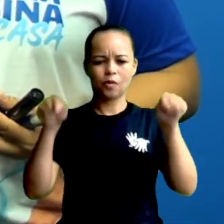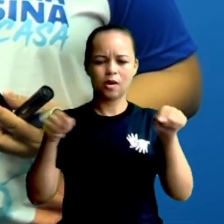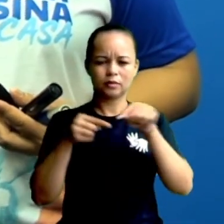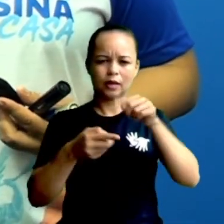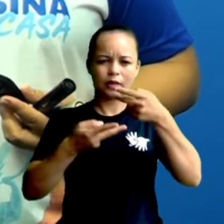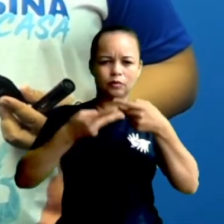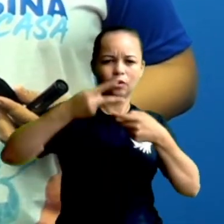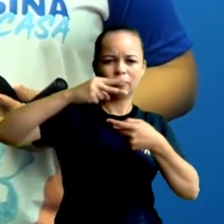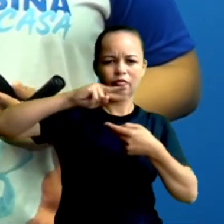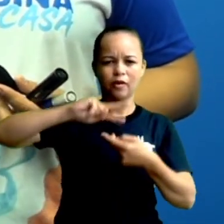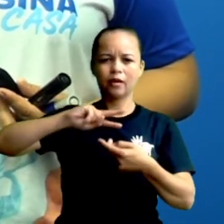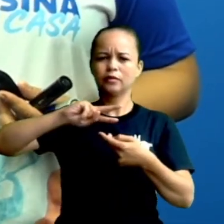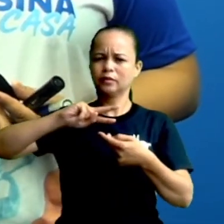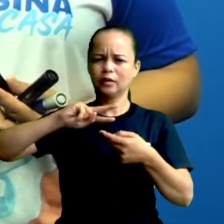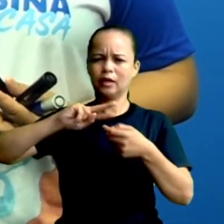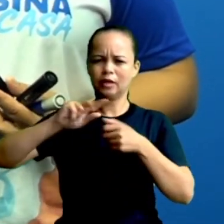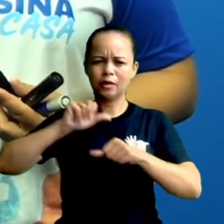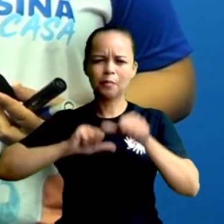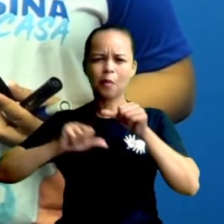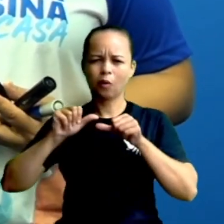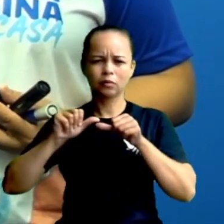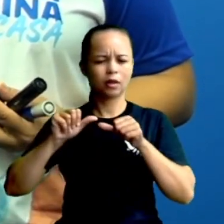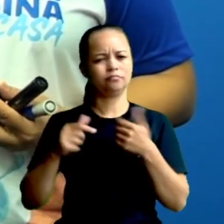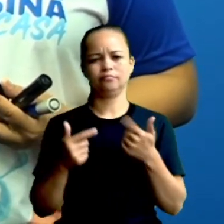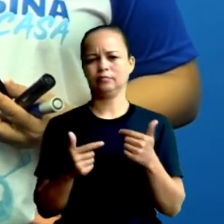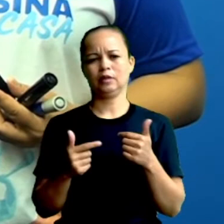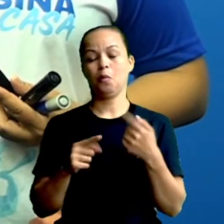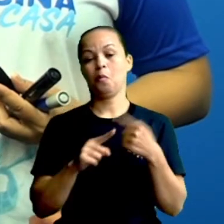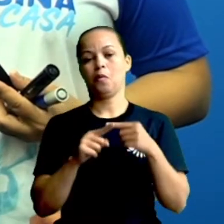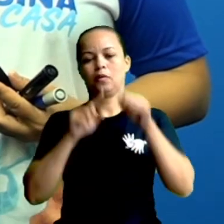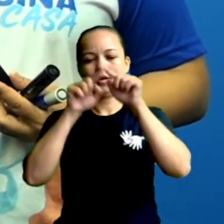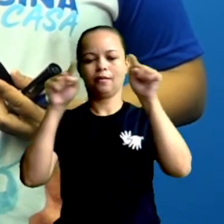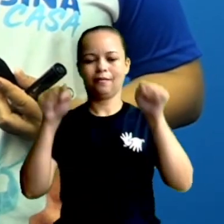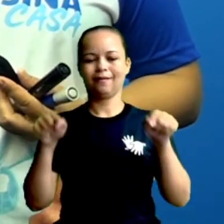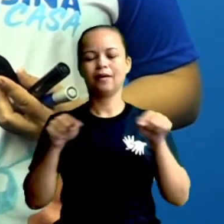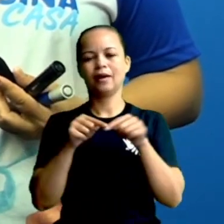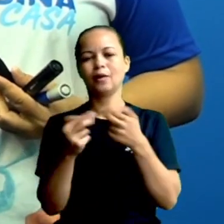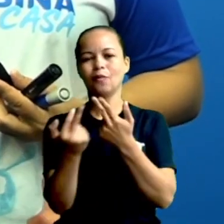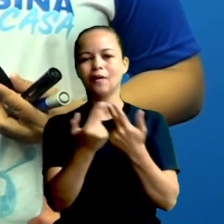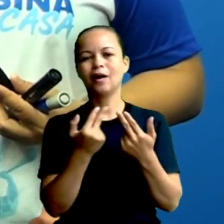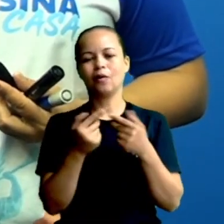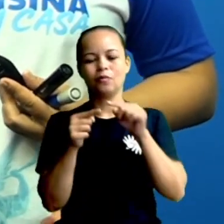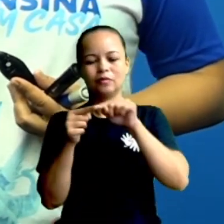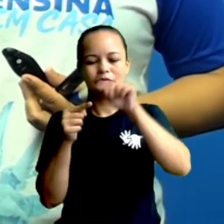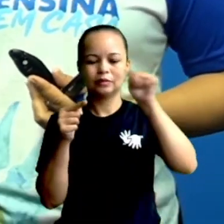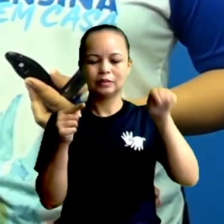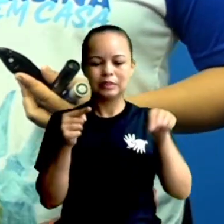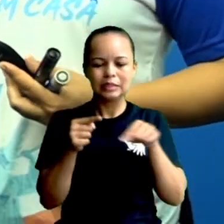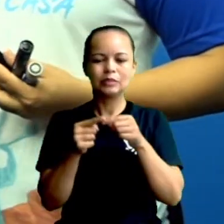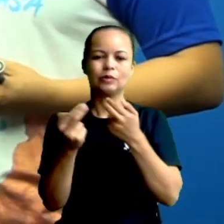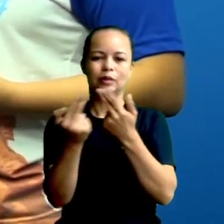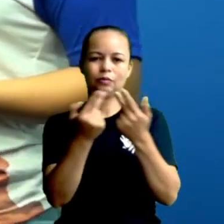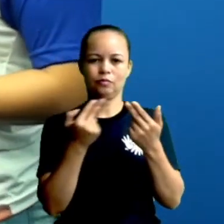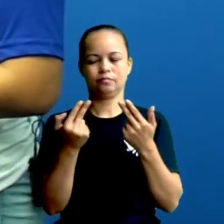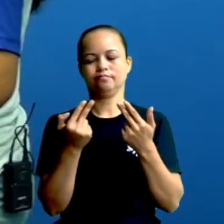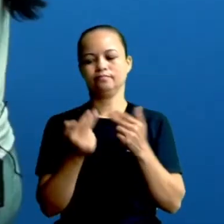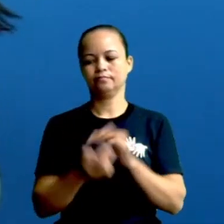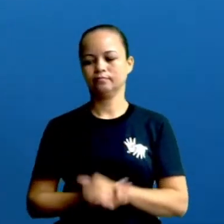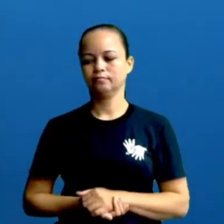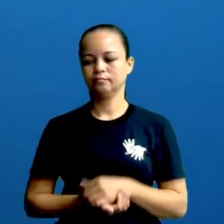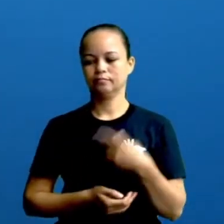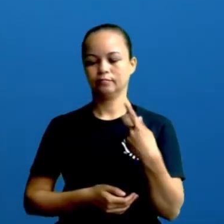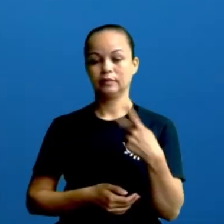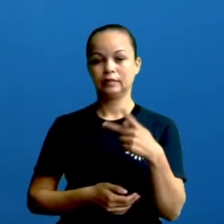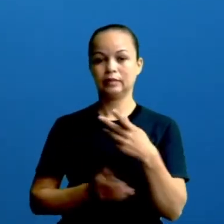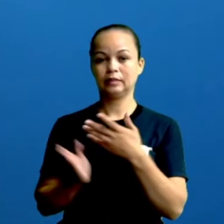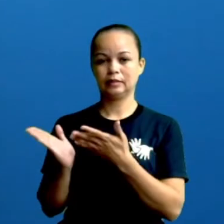coisa? Não, não vai mudar, porque as laterais são iguais, tá certo? Ele tem a mesma forma. Então, essa figura aqui